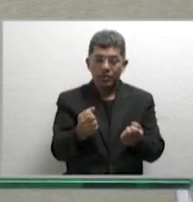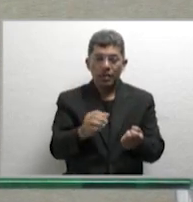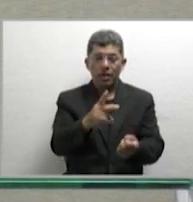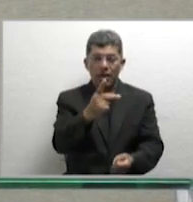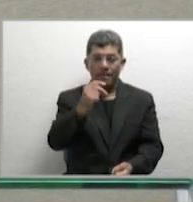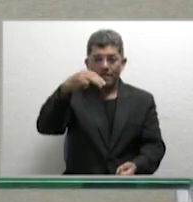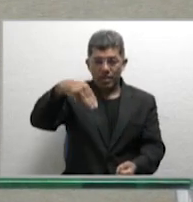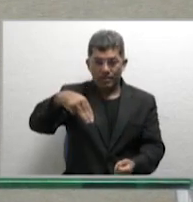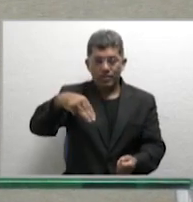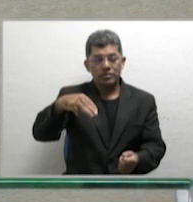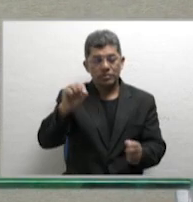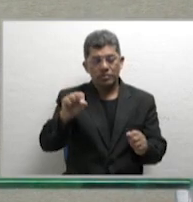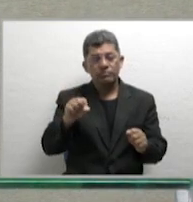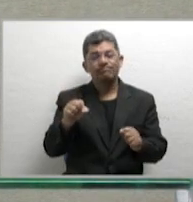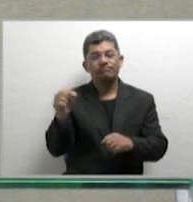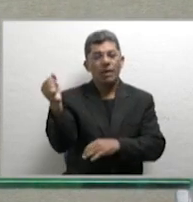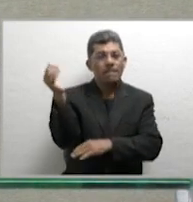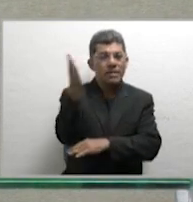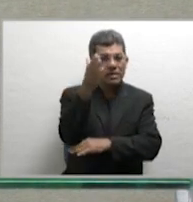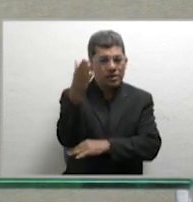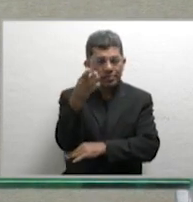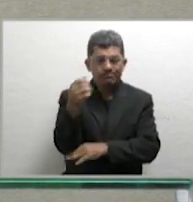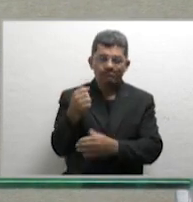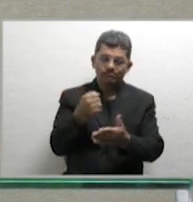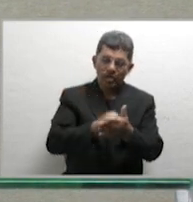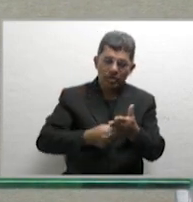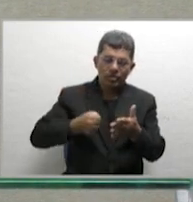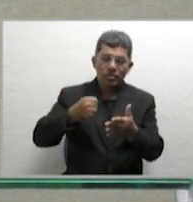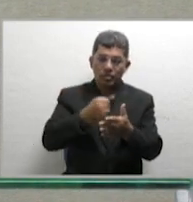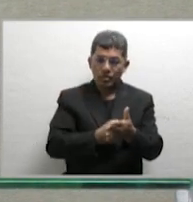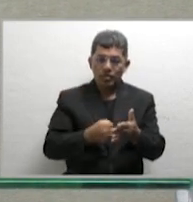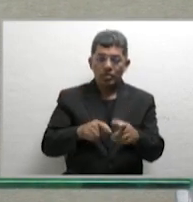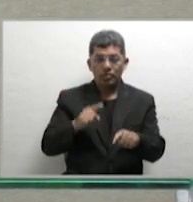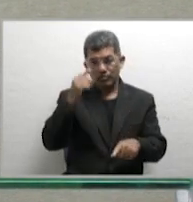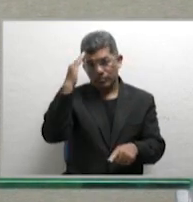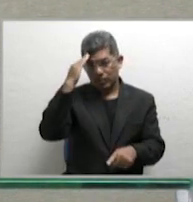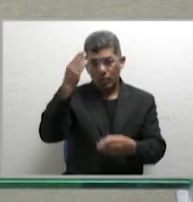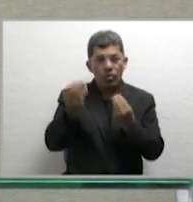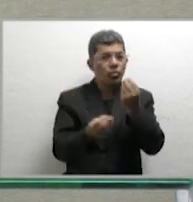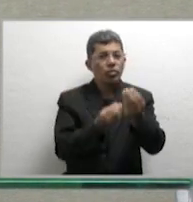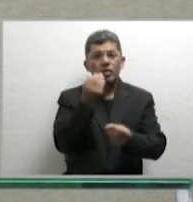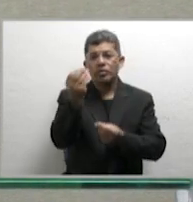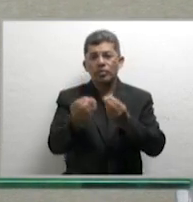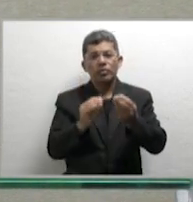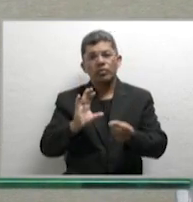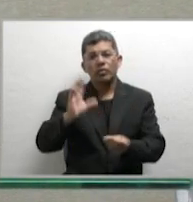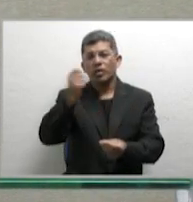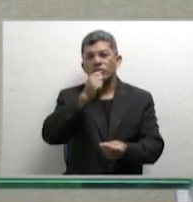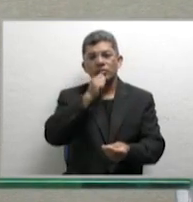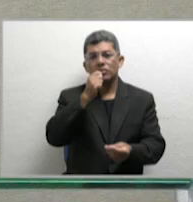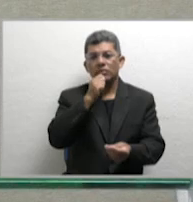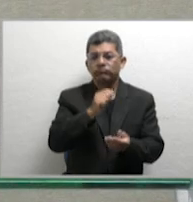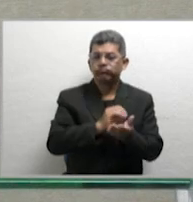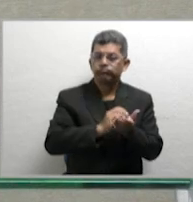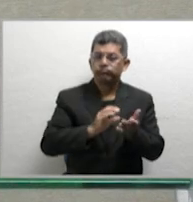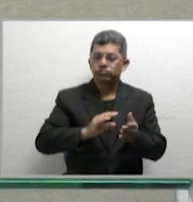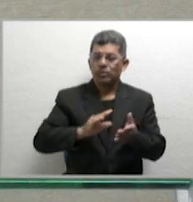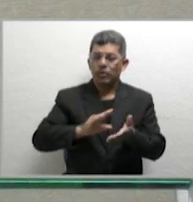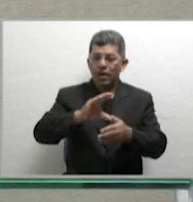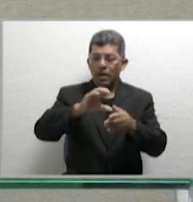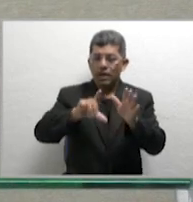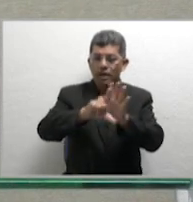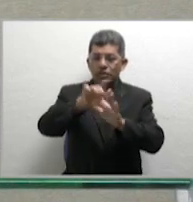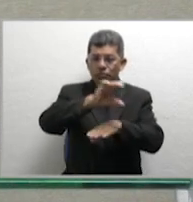militares. E essa é uma bandeira que nós estamos arborando, estamos buscando entender por que que não foram contemplados para que eles